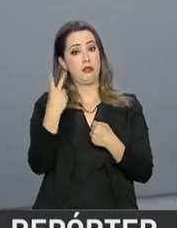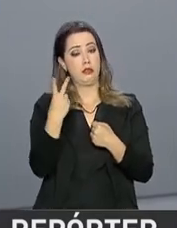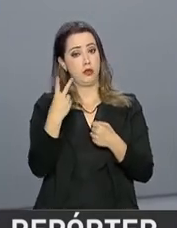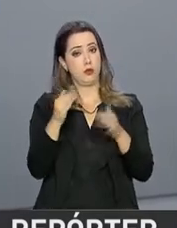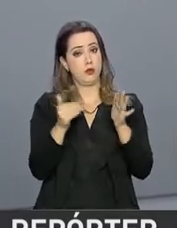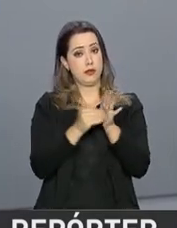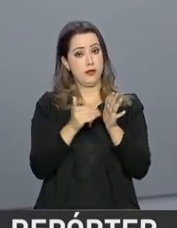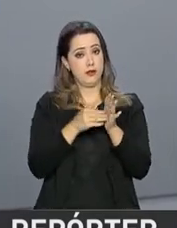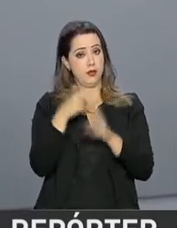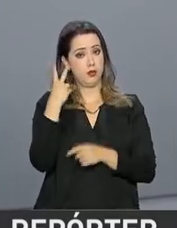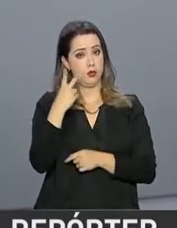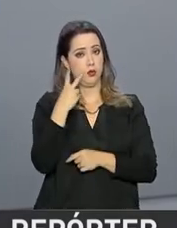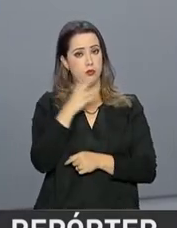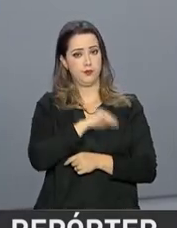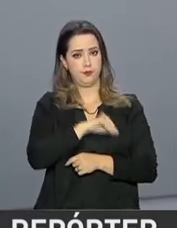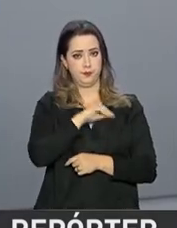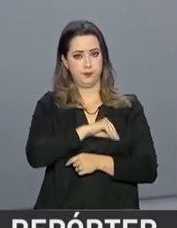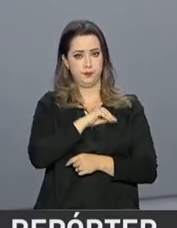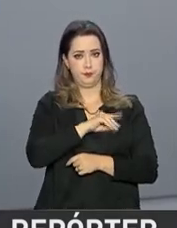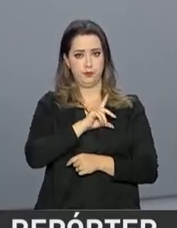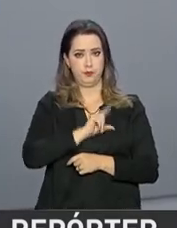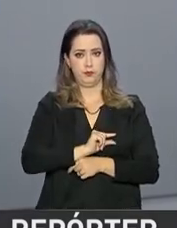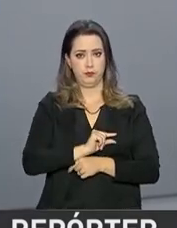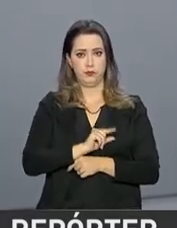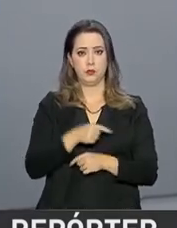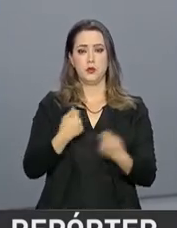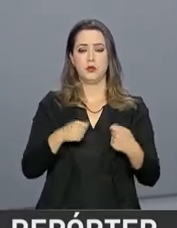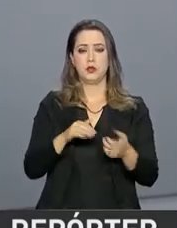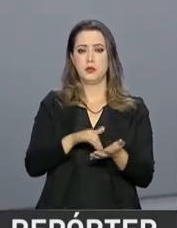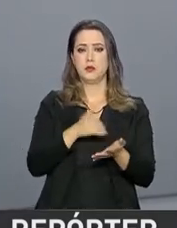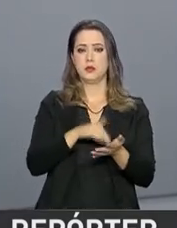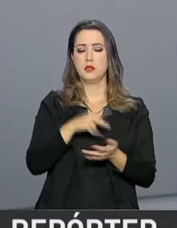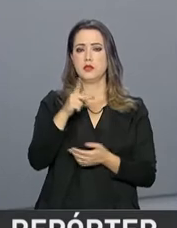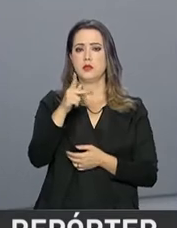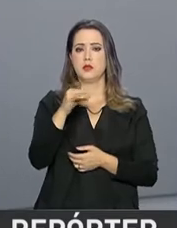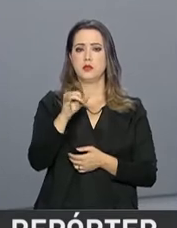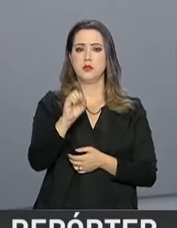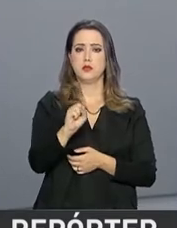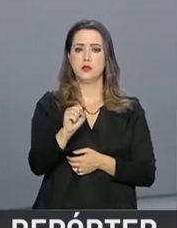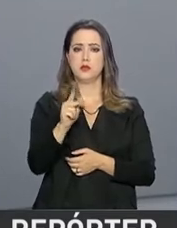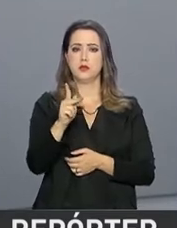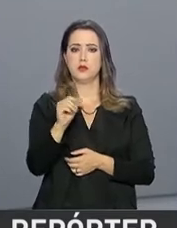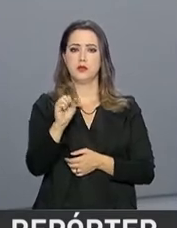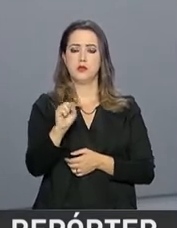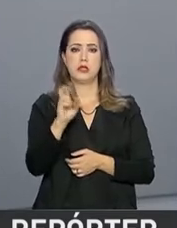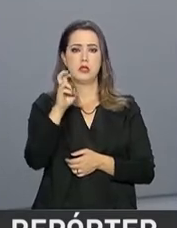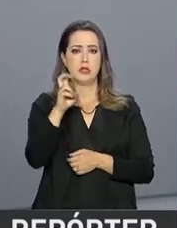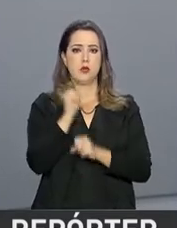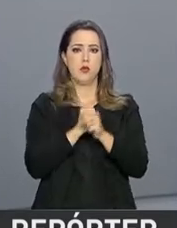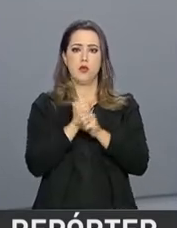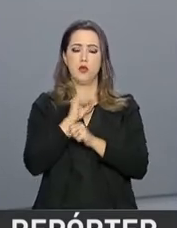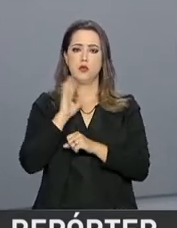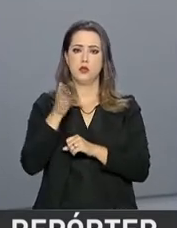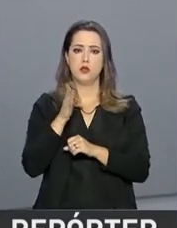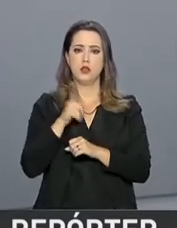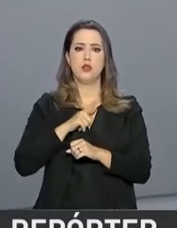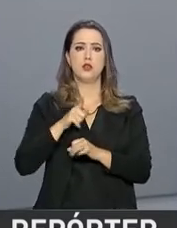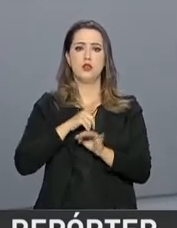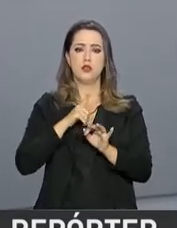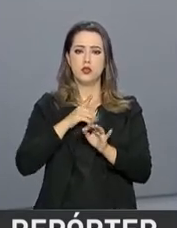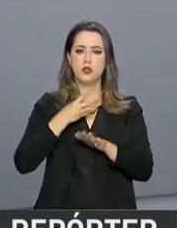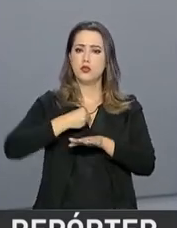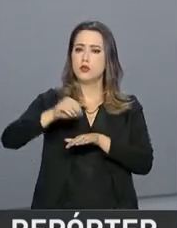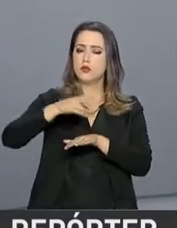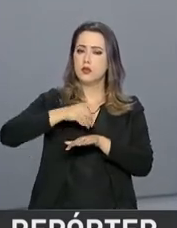mínimos além disso o trabalhador tinha de estar inscrito no pis pasep há pelo menos cinco anos e ter tido seus dados